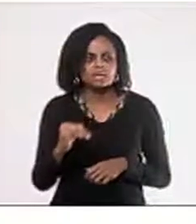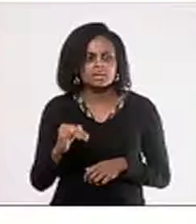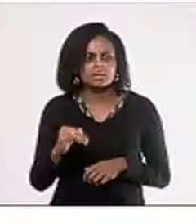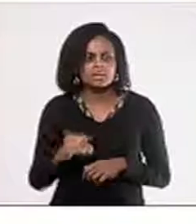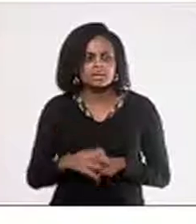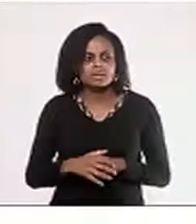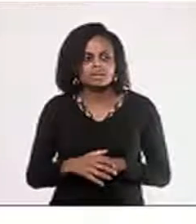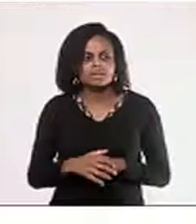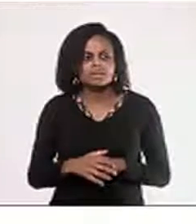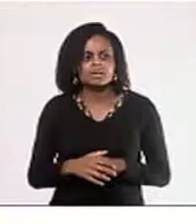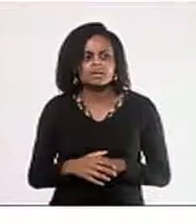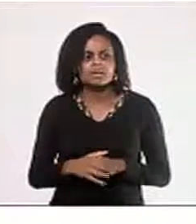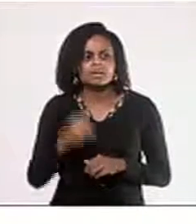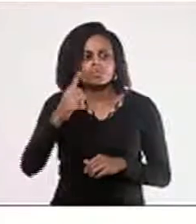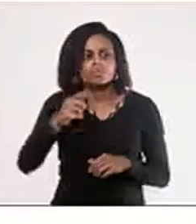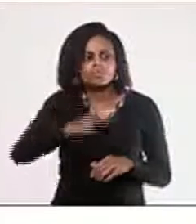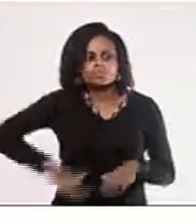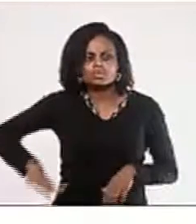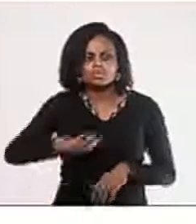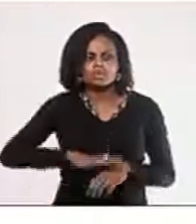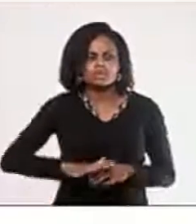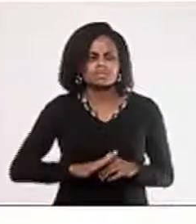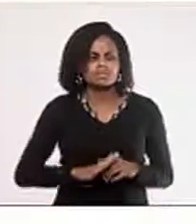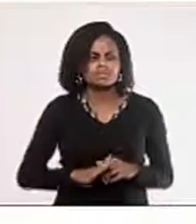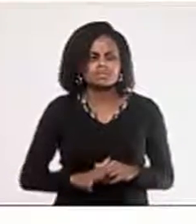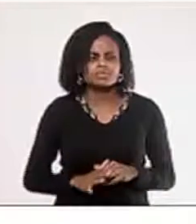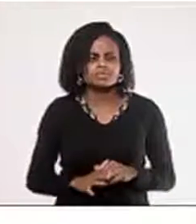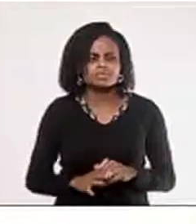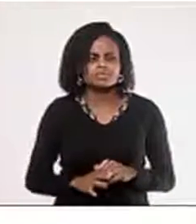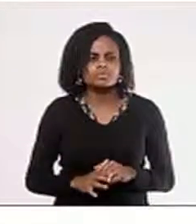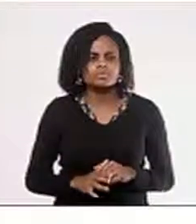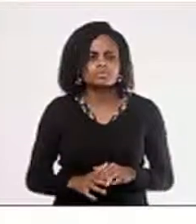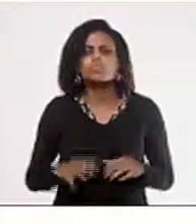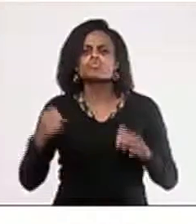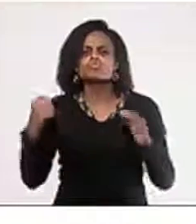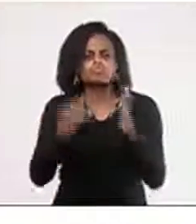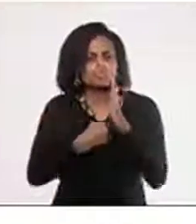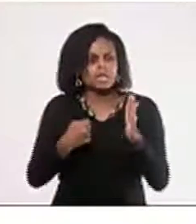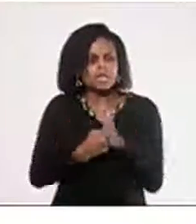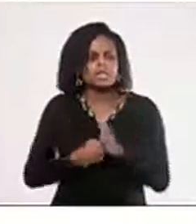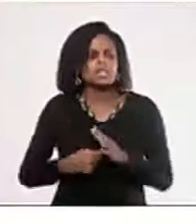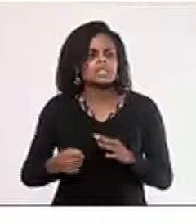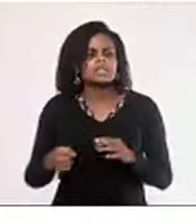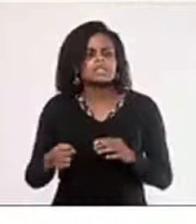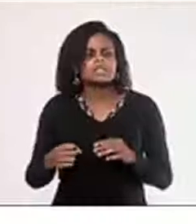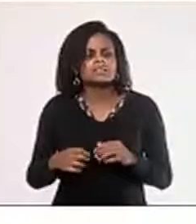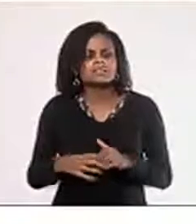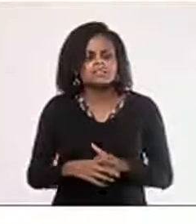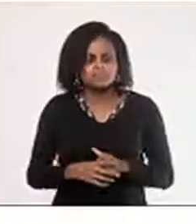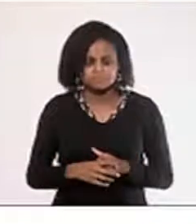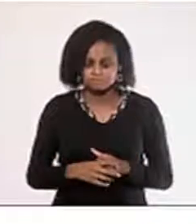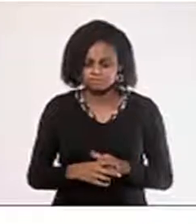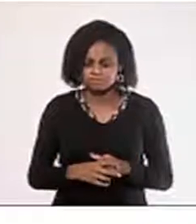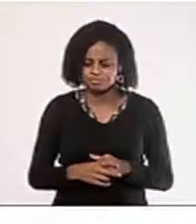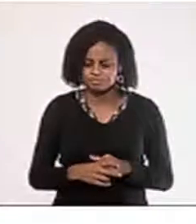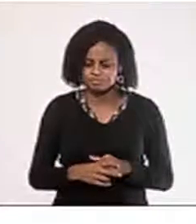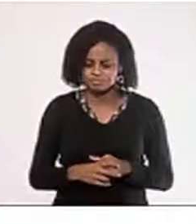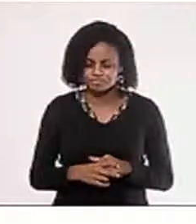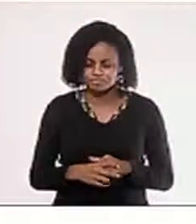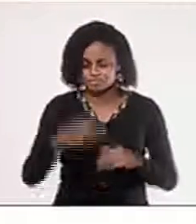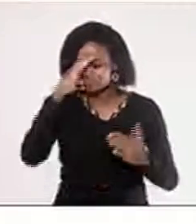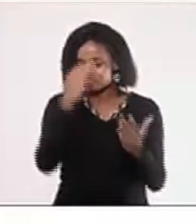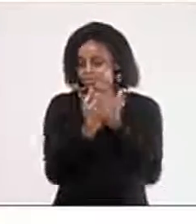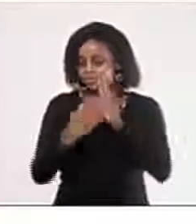parlamento um espaço permanente de batalha, de luta para que se garanta as leis. Porque